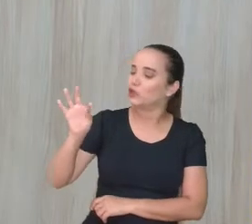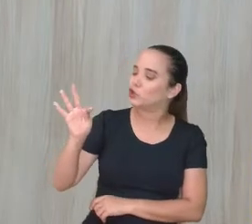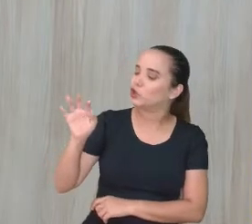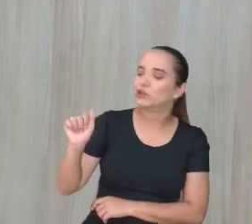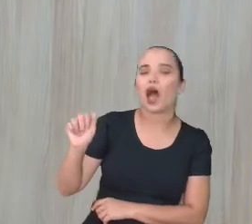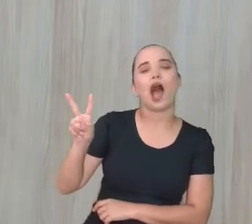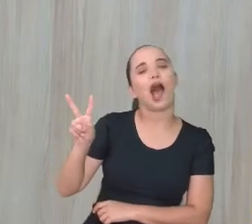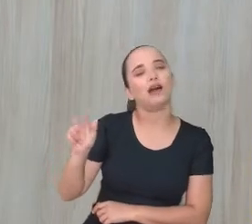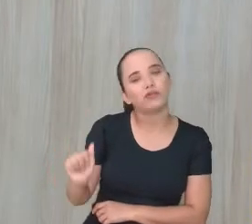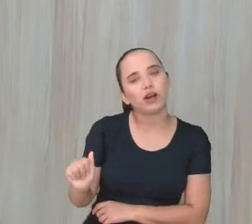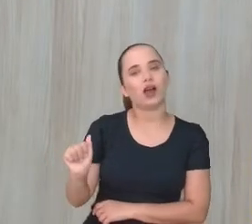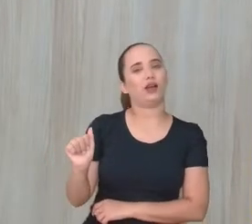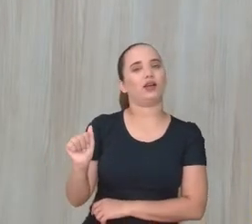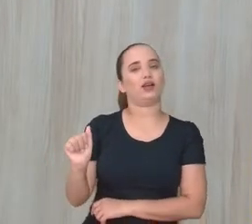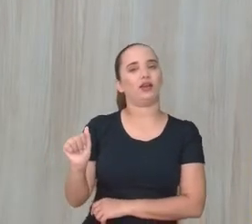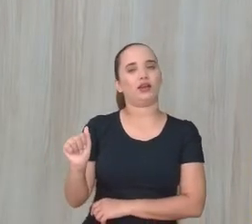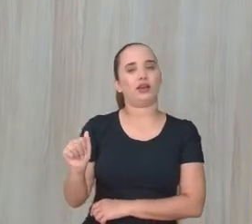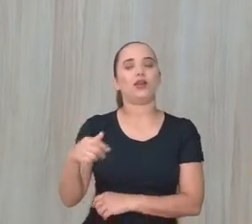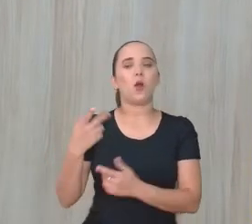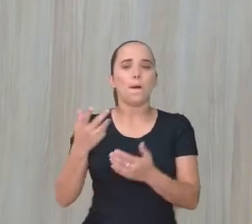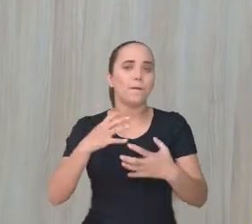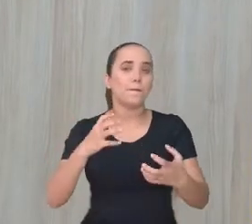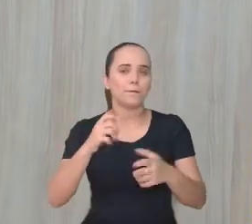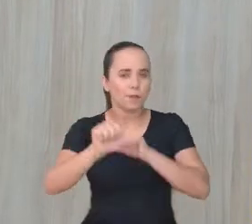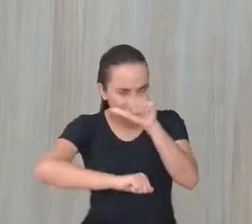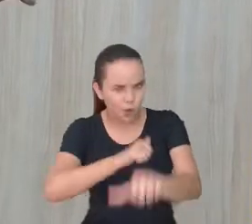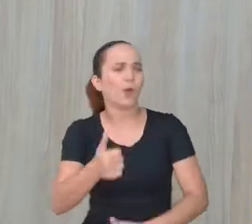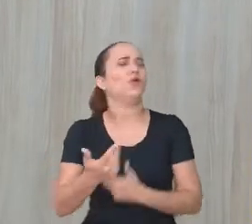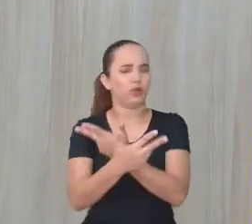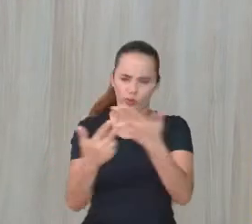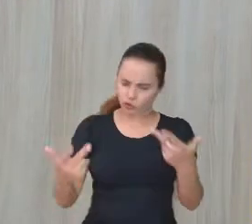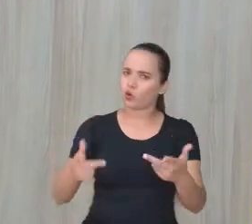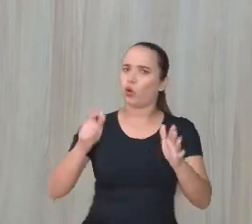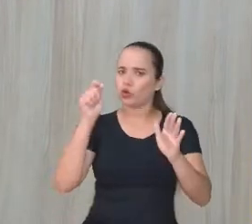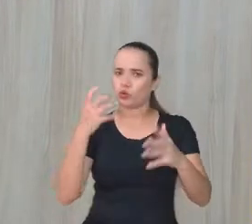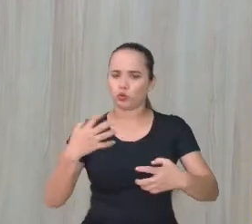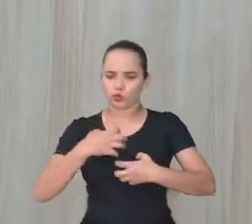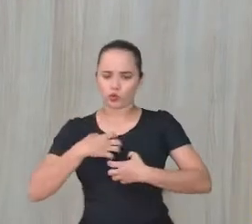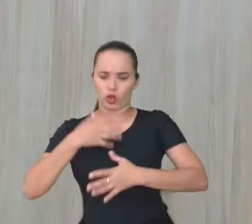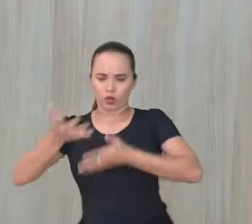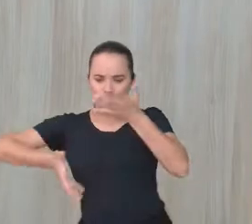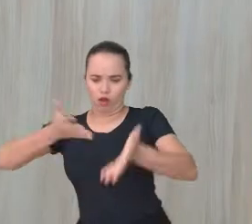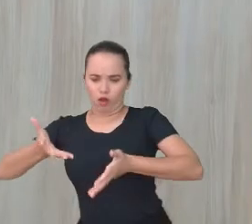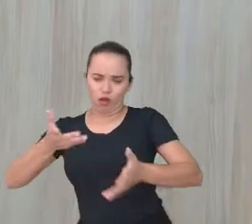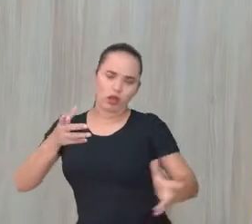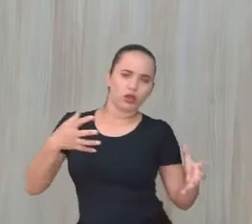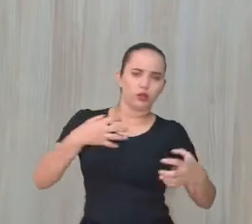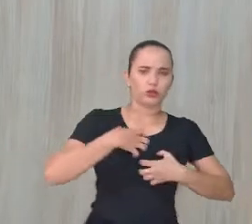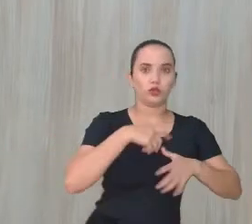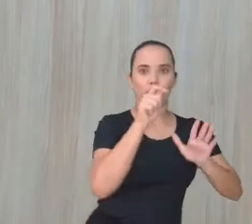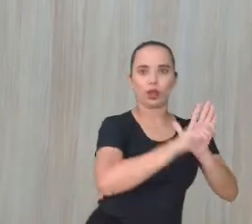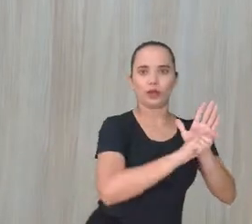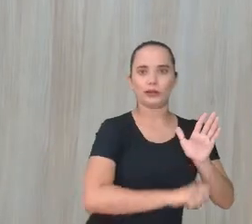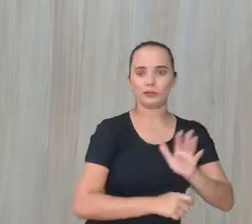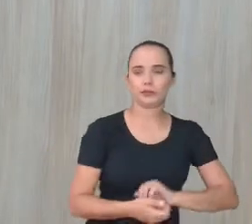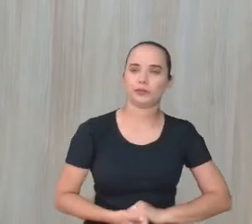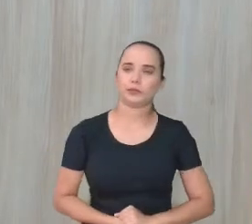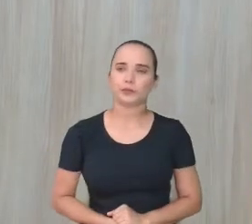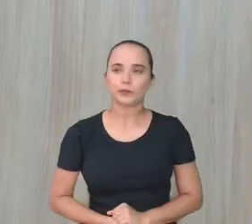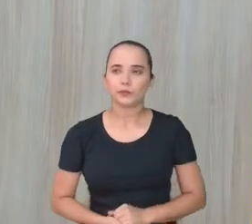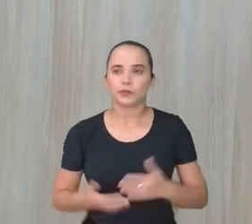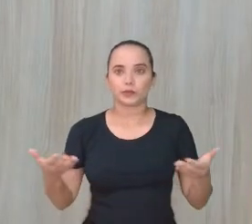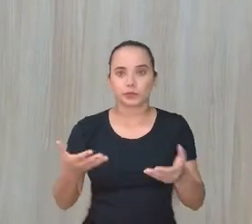coisas, alguns jeitinhos do jeito de escrever e do jeito de falar. Olha algumas características